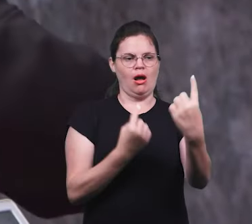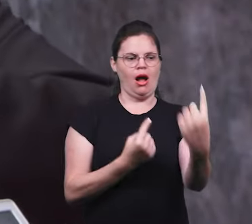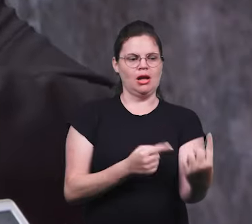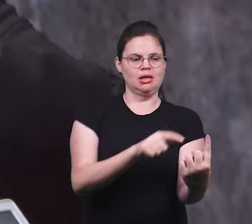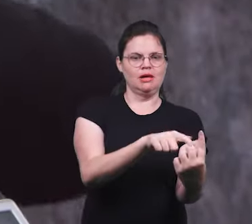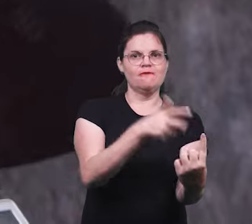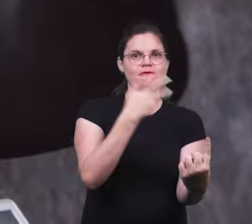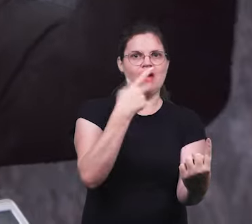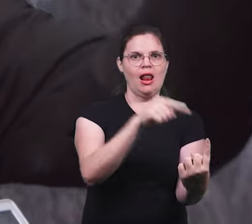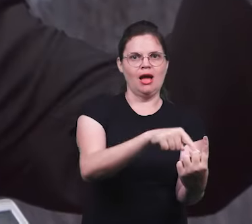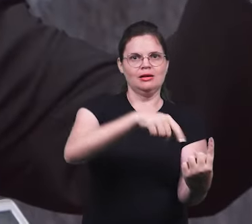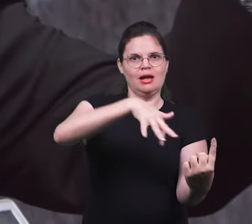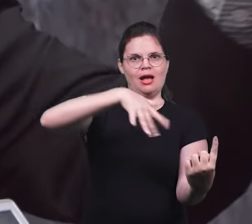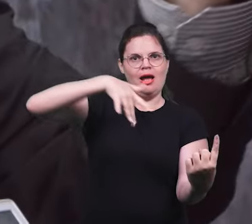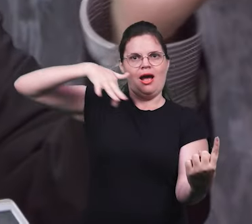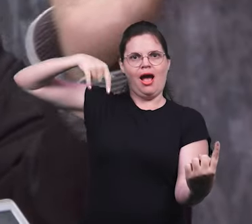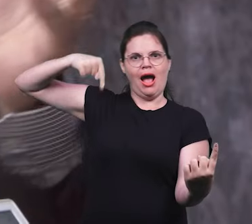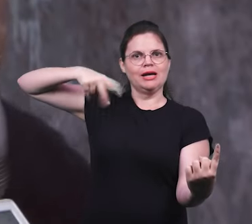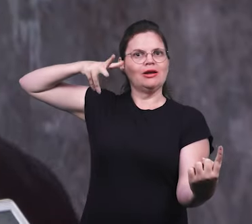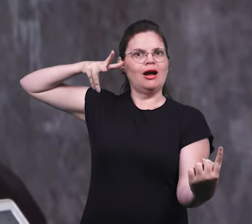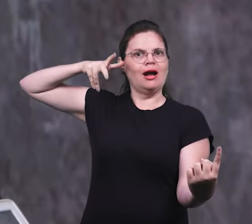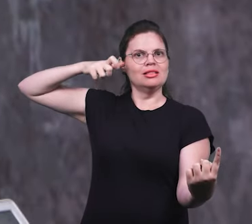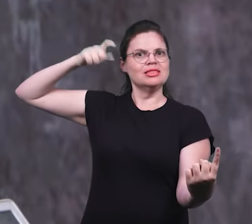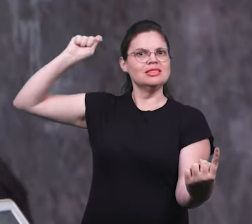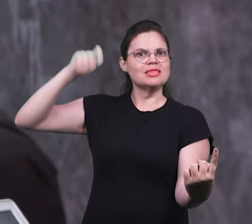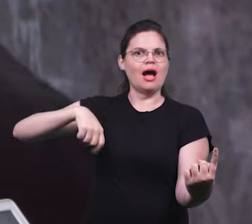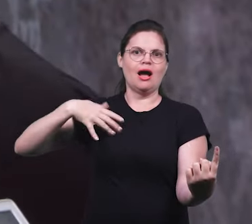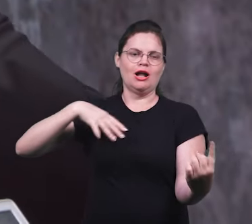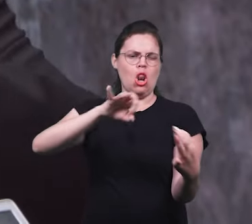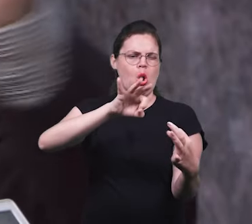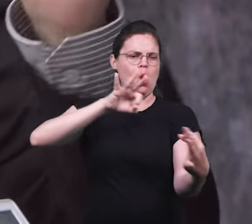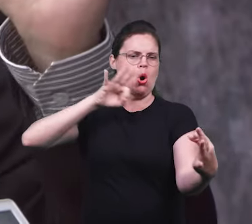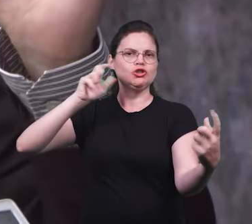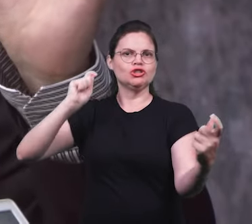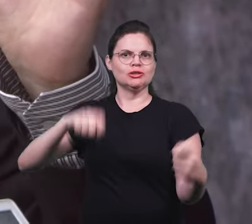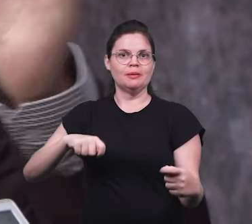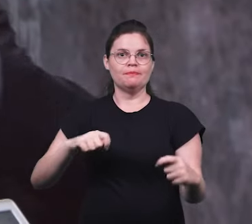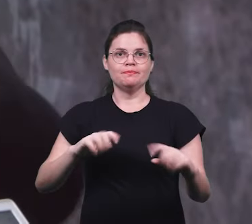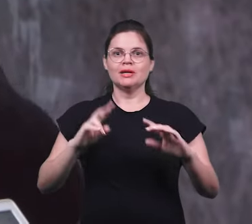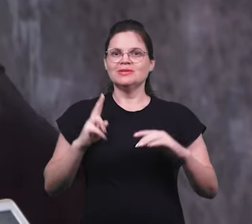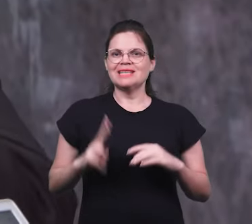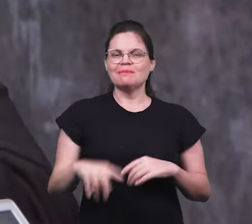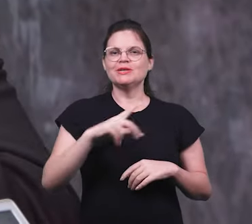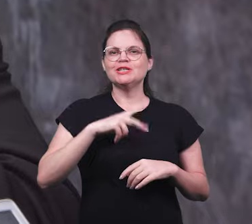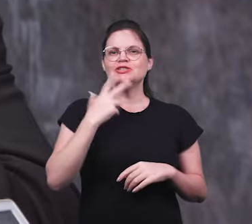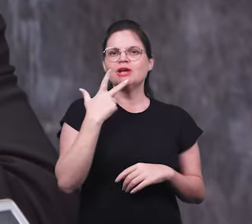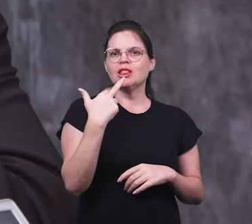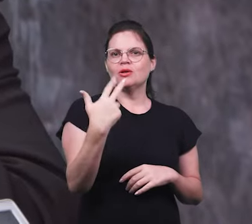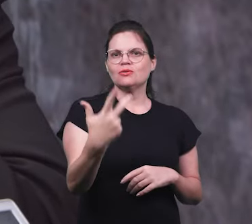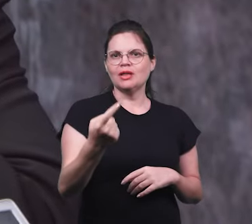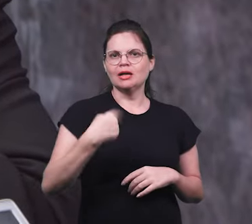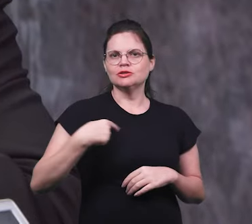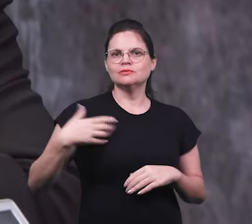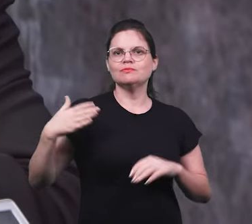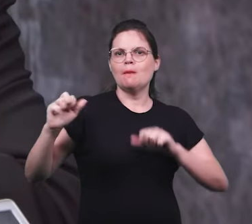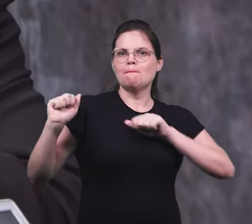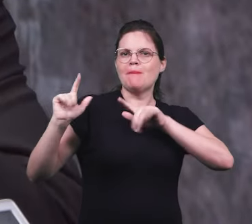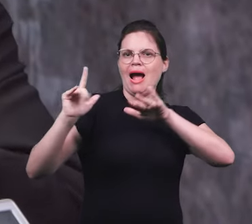ele falava, quem estava na arquibancada, todos ouviam, né? Então, toda novidade era levada para o